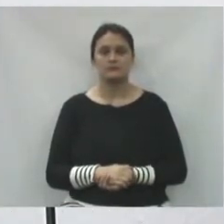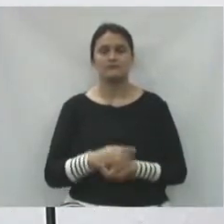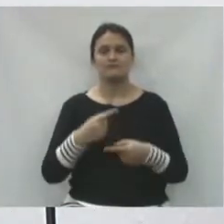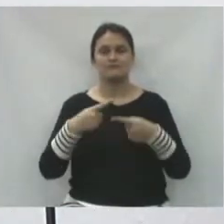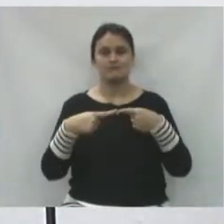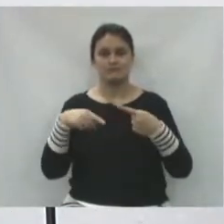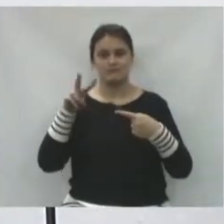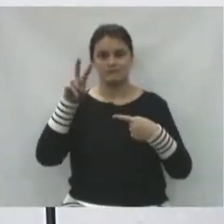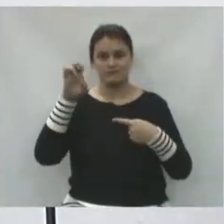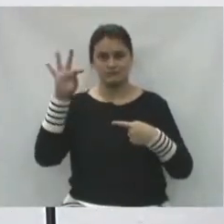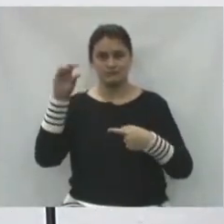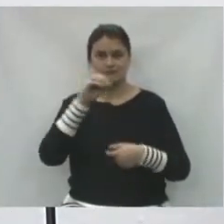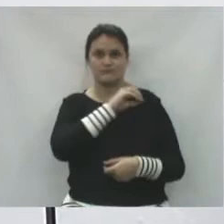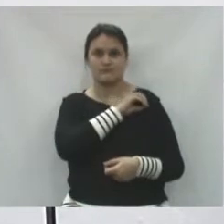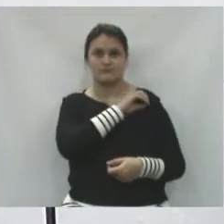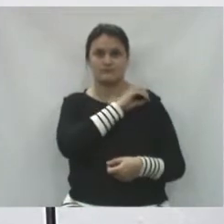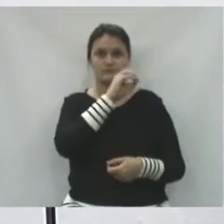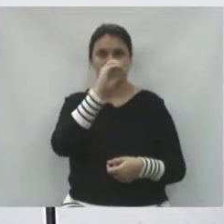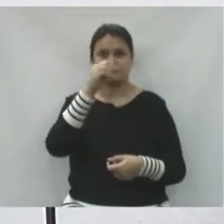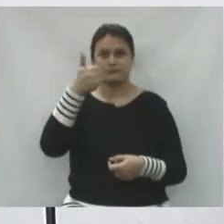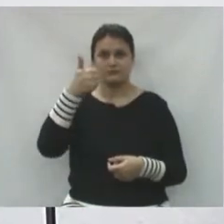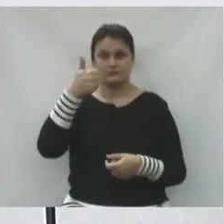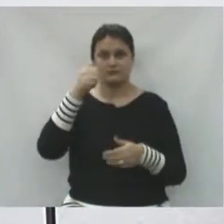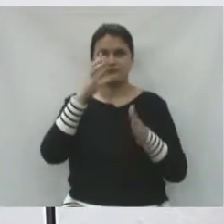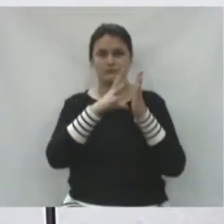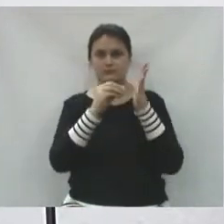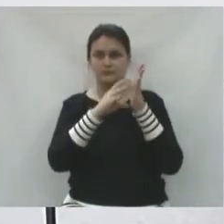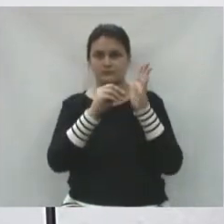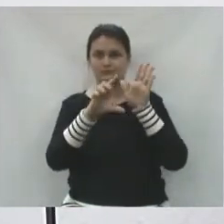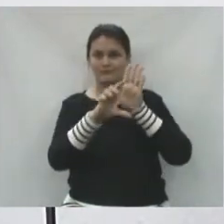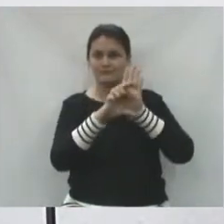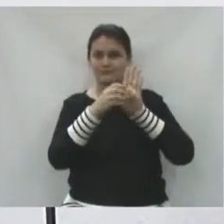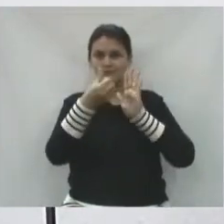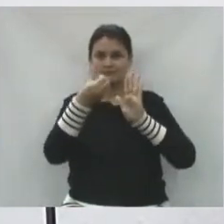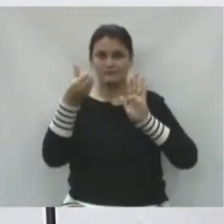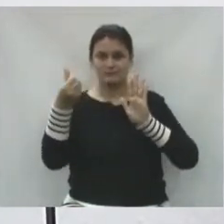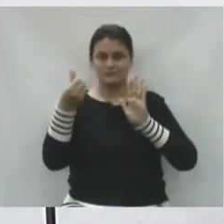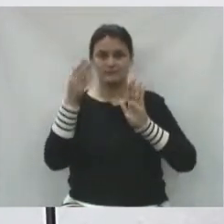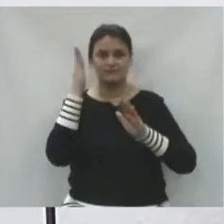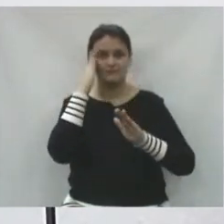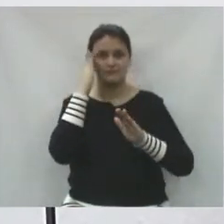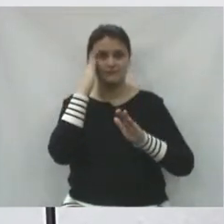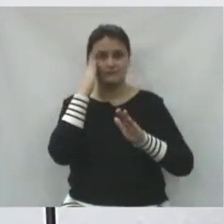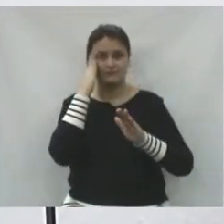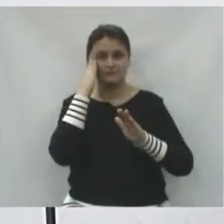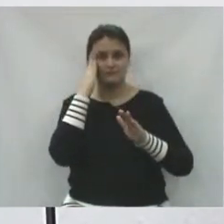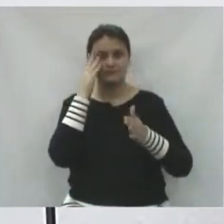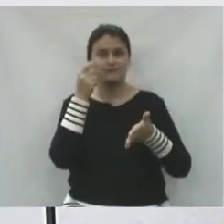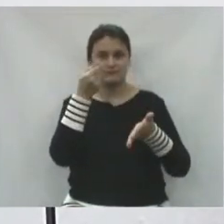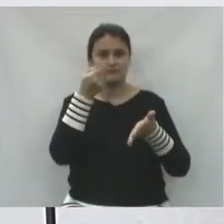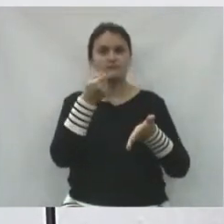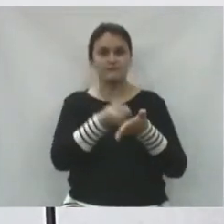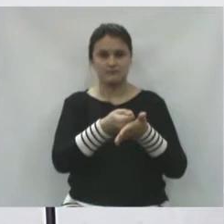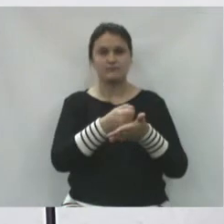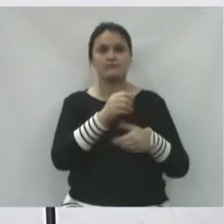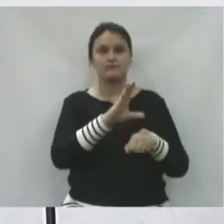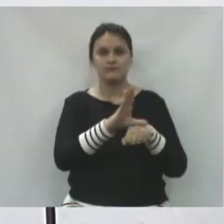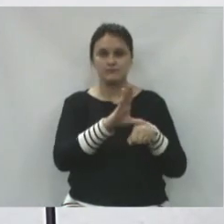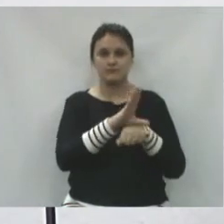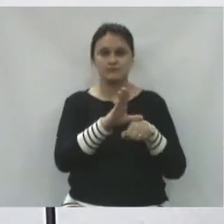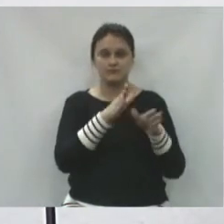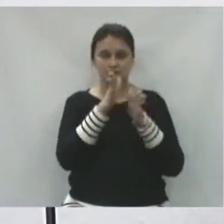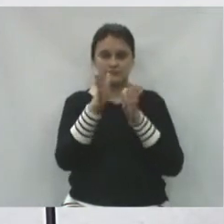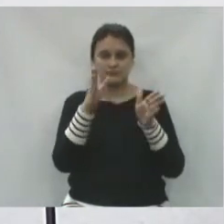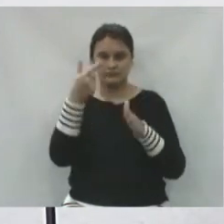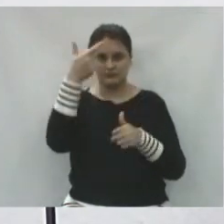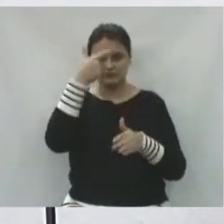O veto à emenda número 1 LDO, que é a cópia fiel do artigo 66, entende que é obrigatória constitucionalmente a